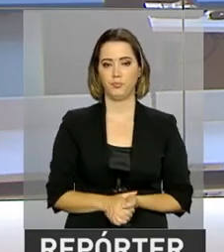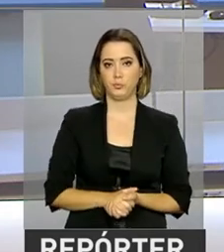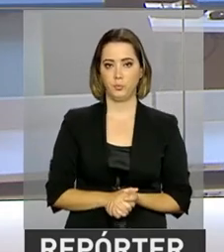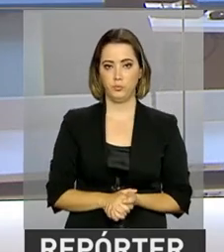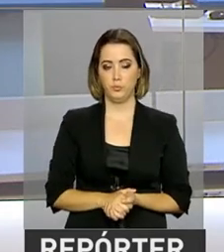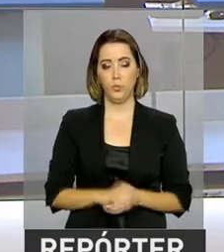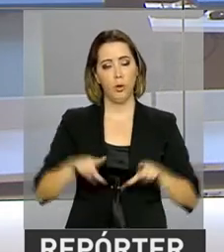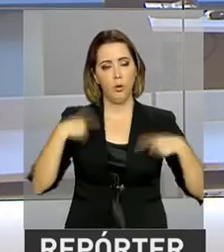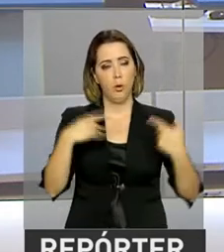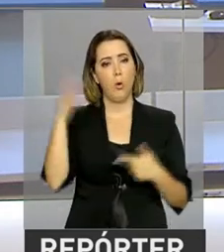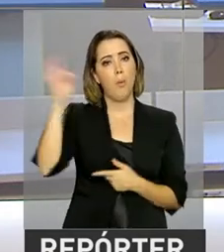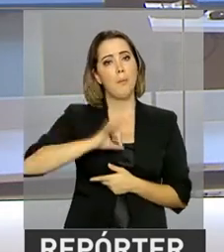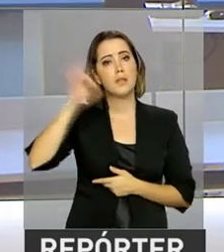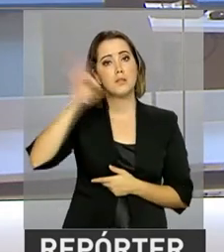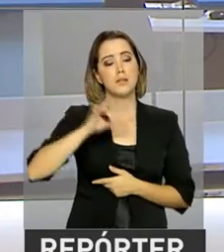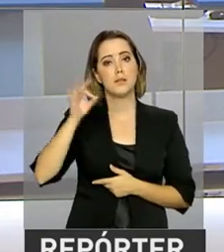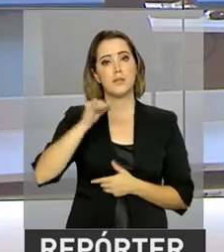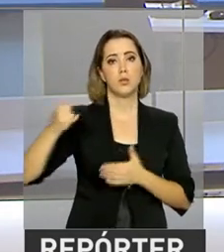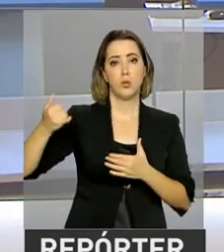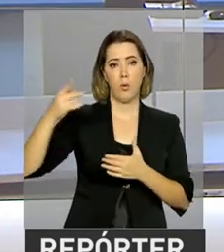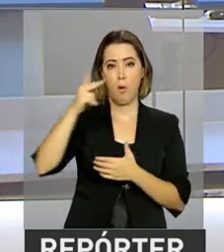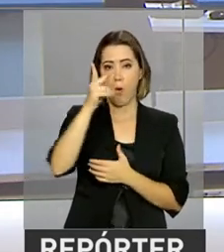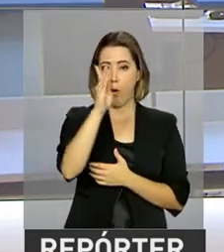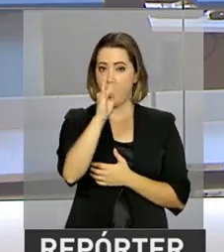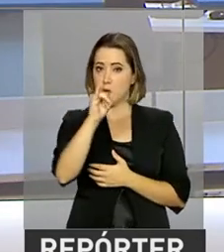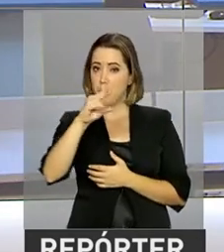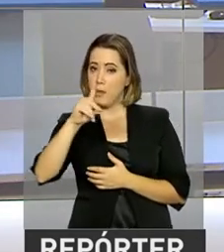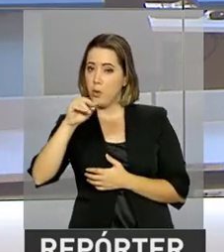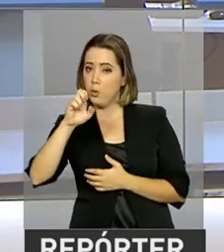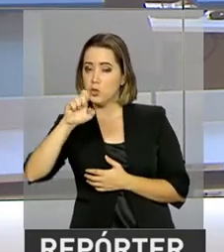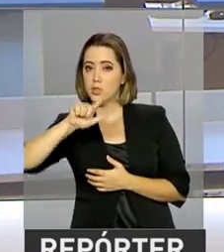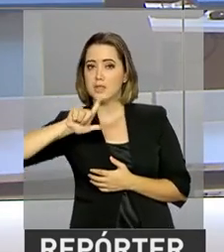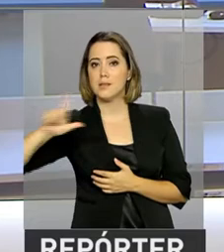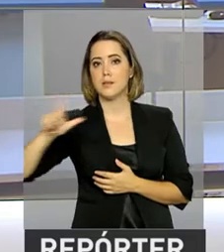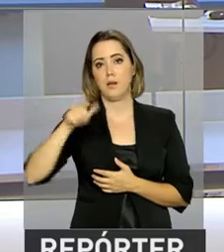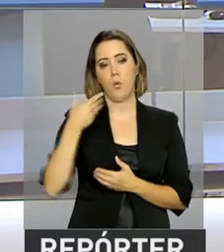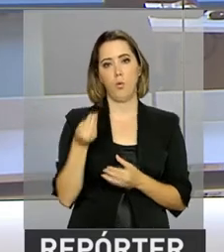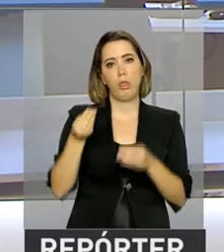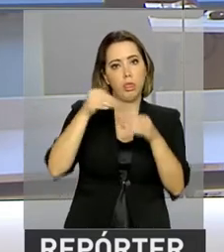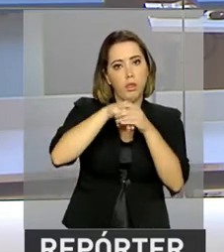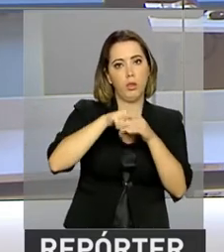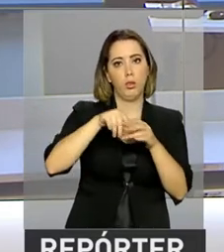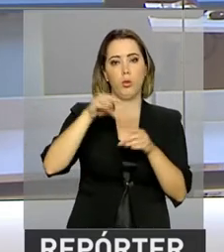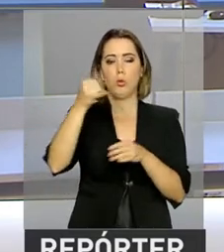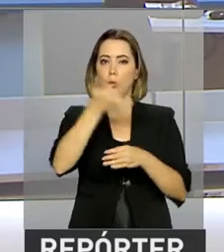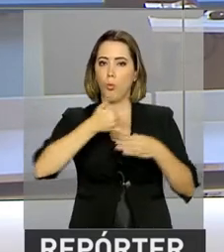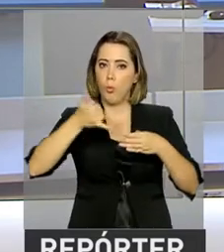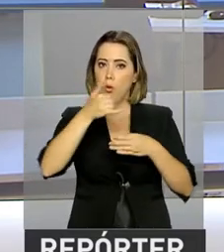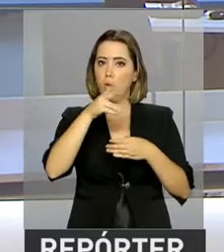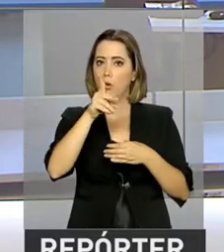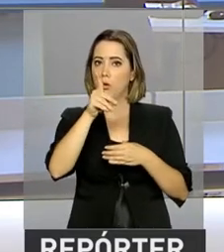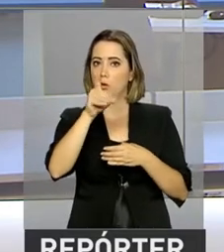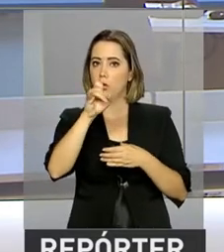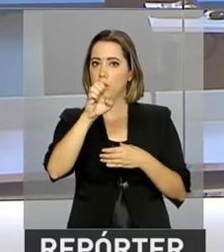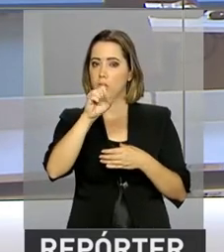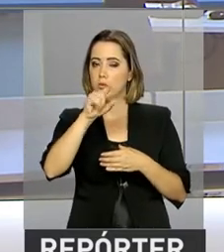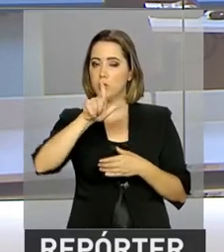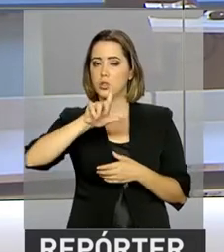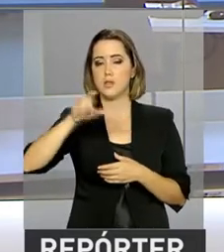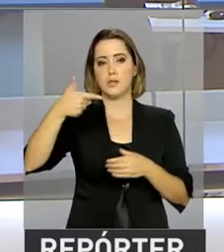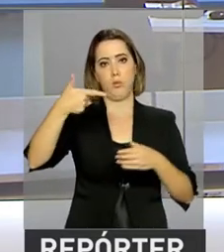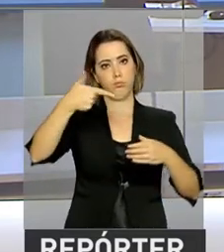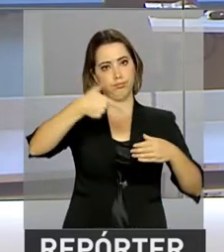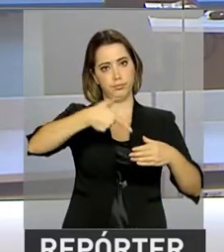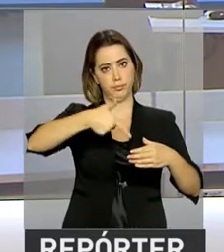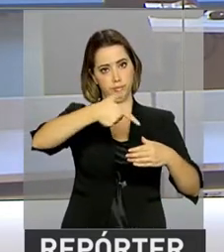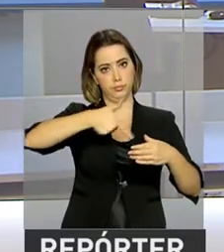de biodiesel no óleo diesel passou para 8 por cento com a medida o brasil também abre espaço para reduzir as importações